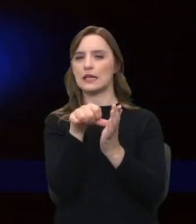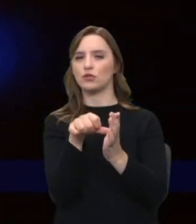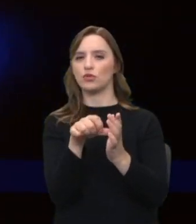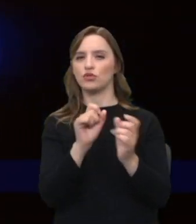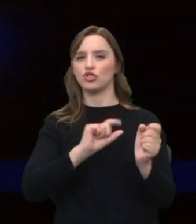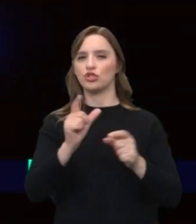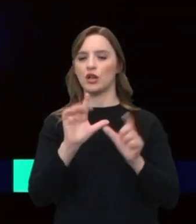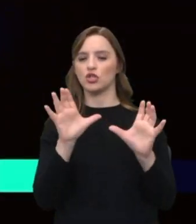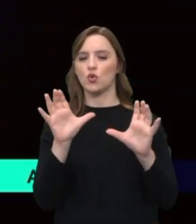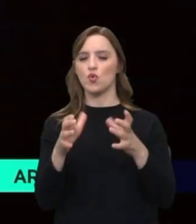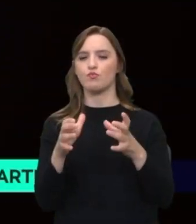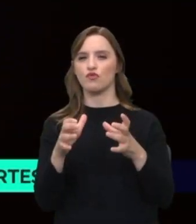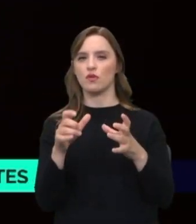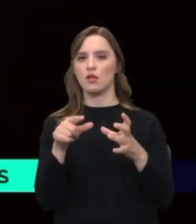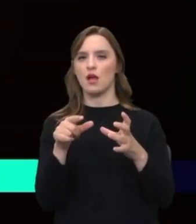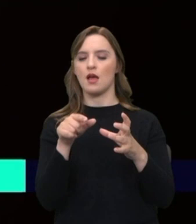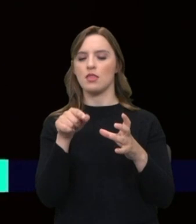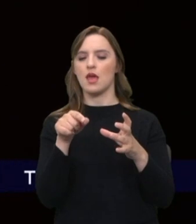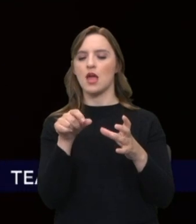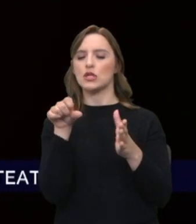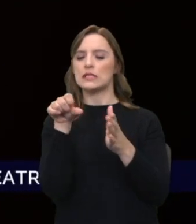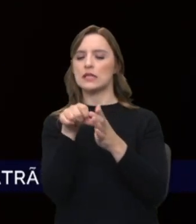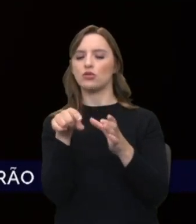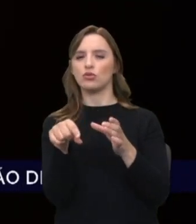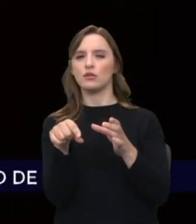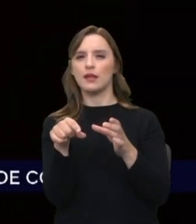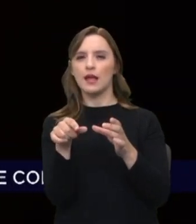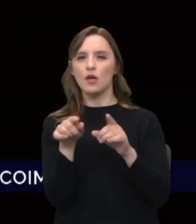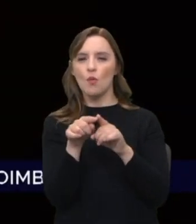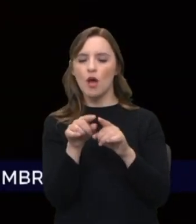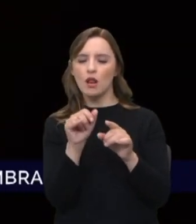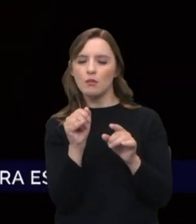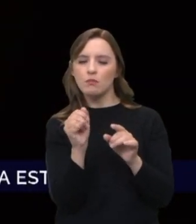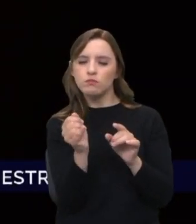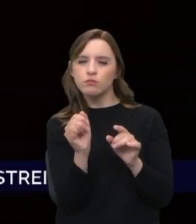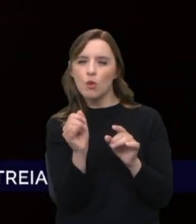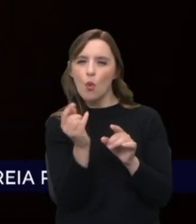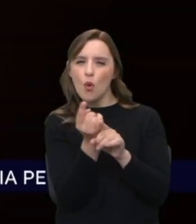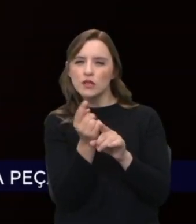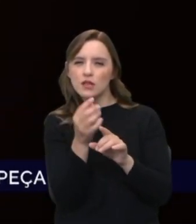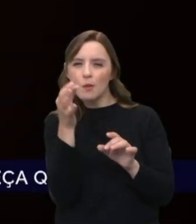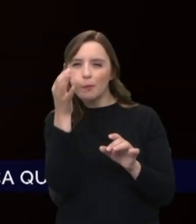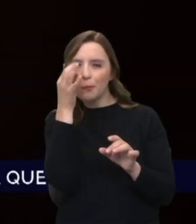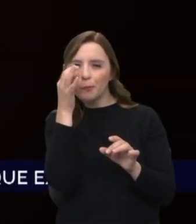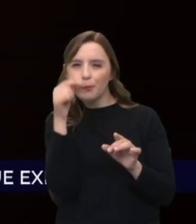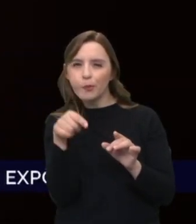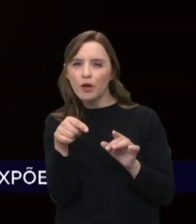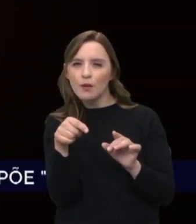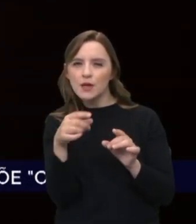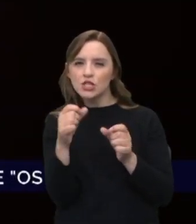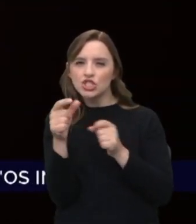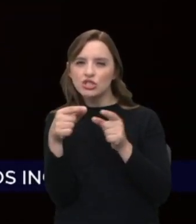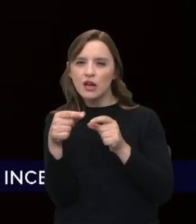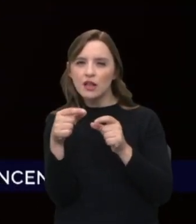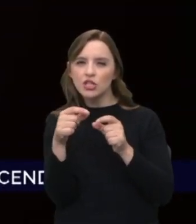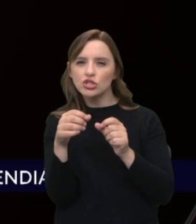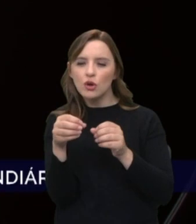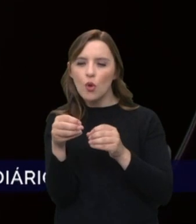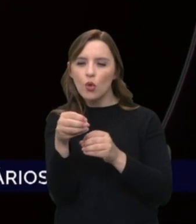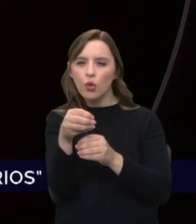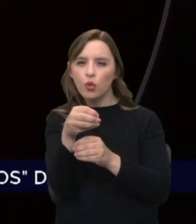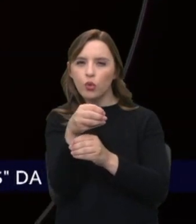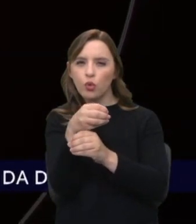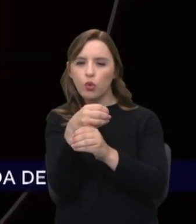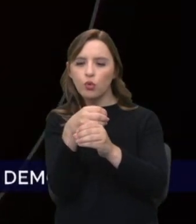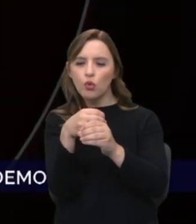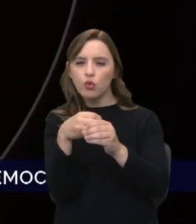de estrelas que orbitam algo que parece invisível. Invisível, visível nos nossos olhos, como é óbvio. Mas